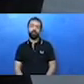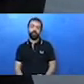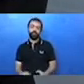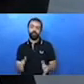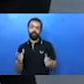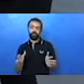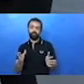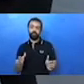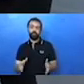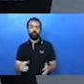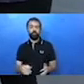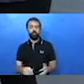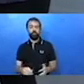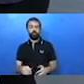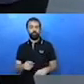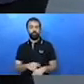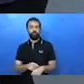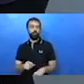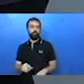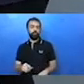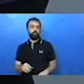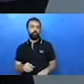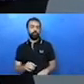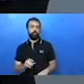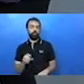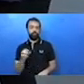havia 26 estrelas na bandeira.